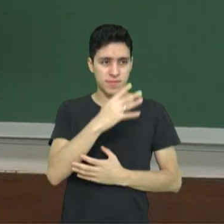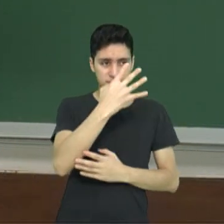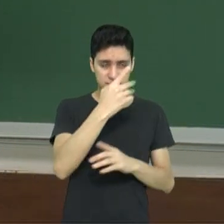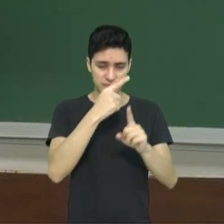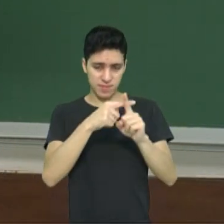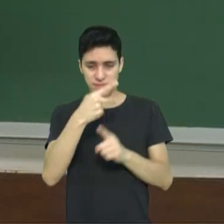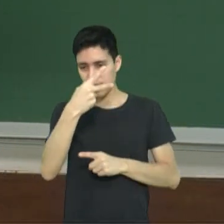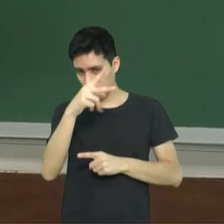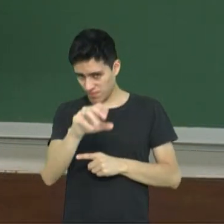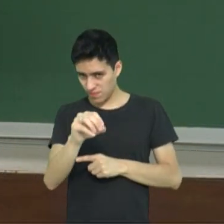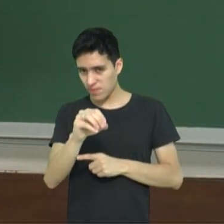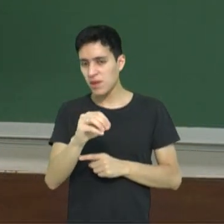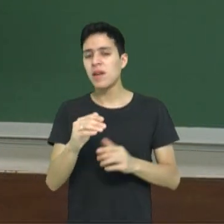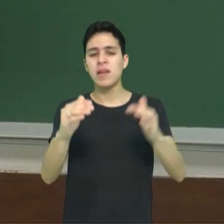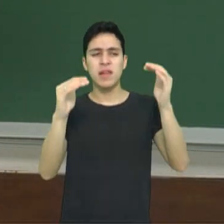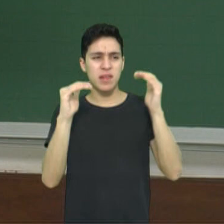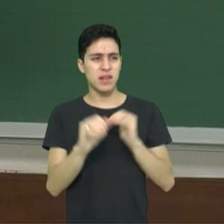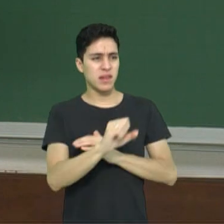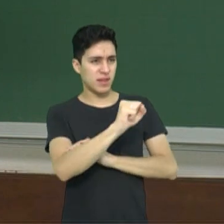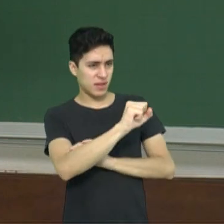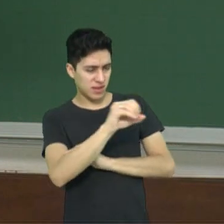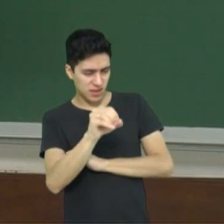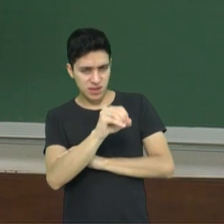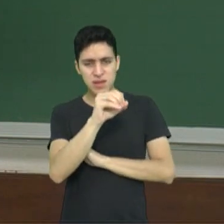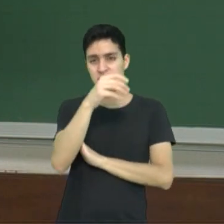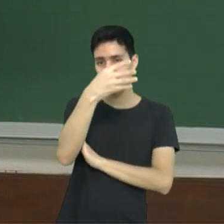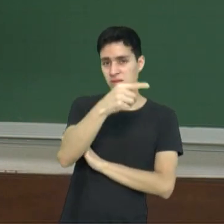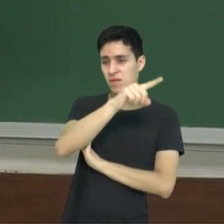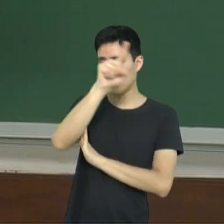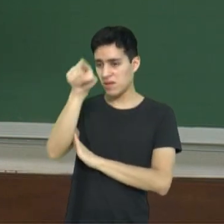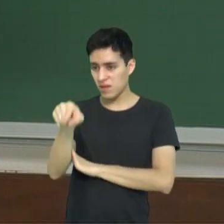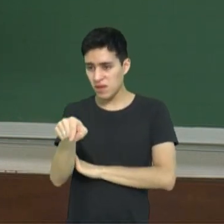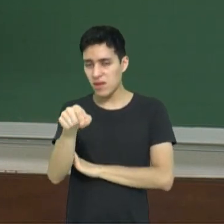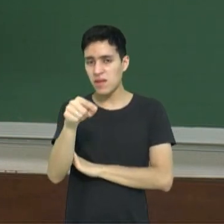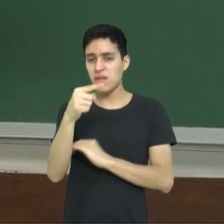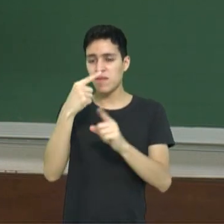20, 80.